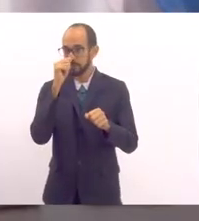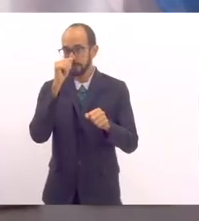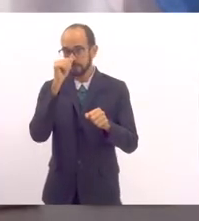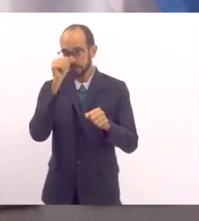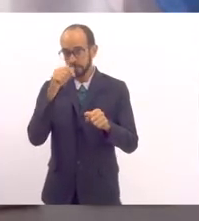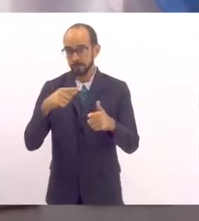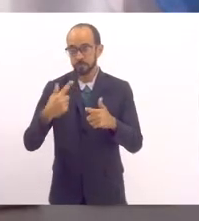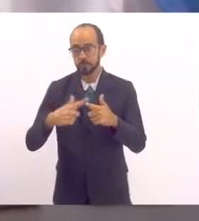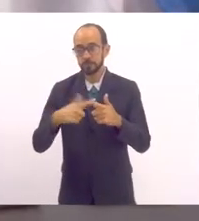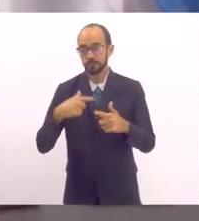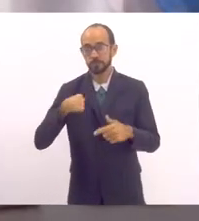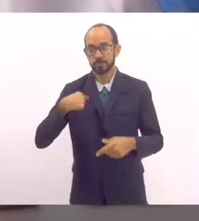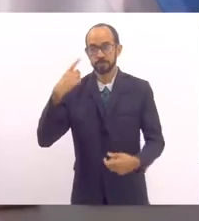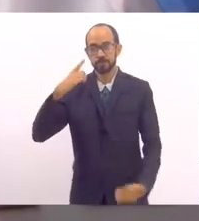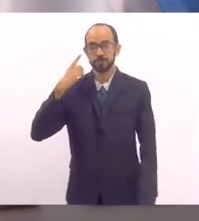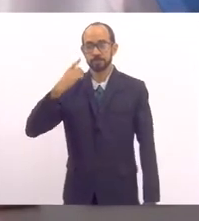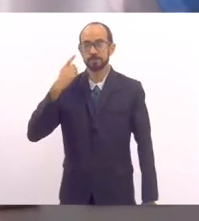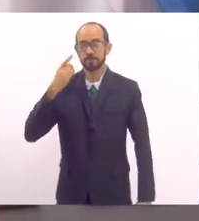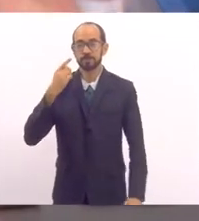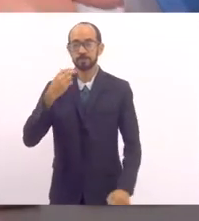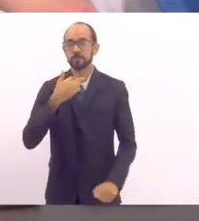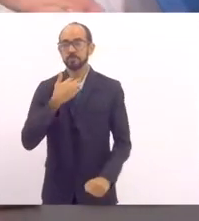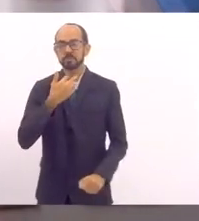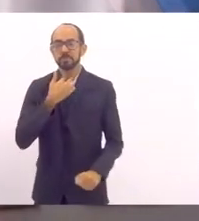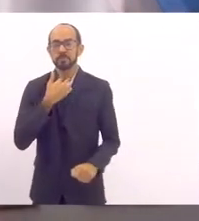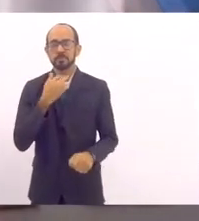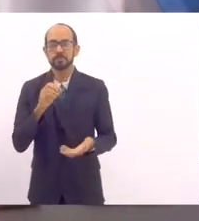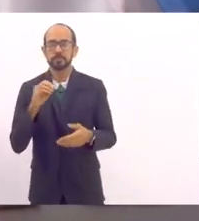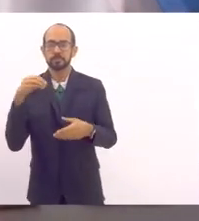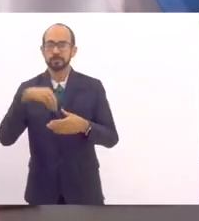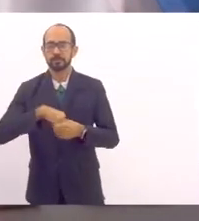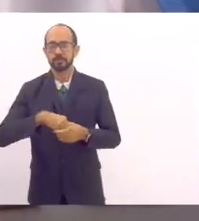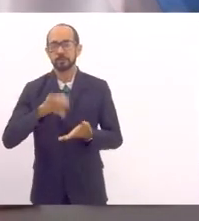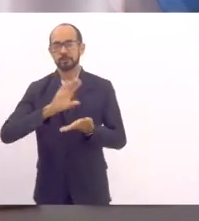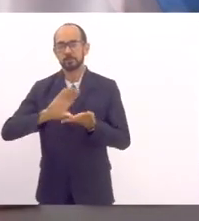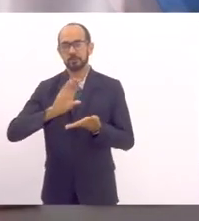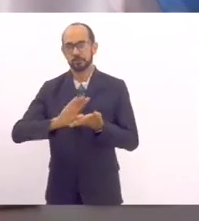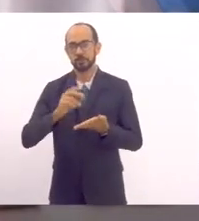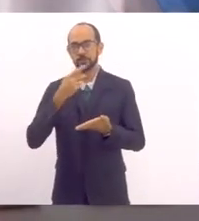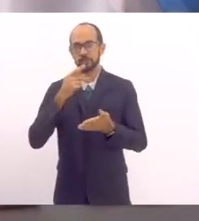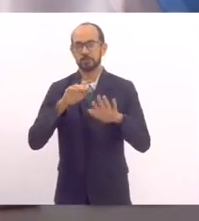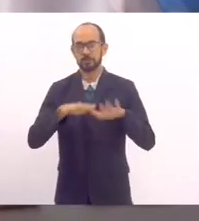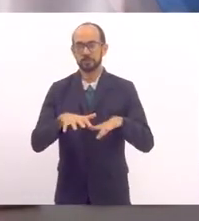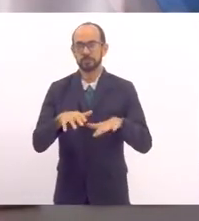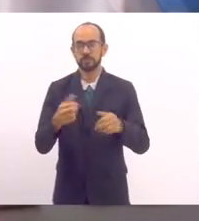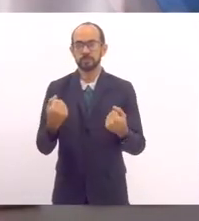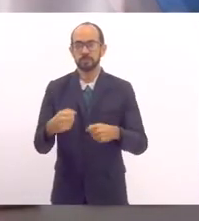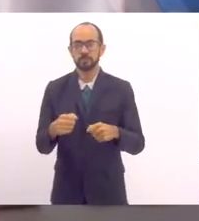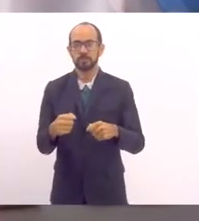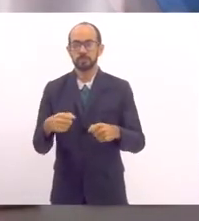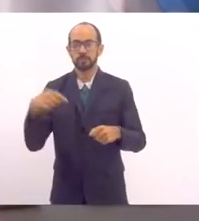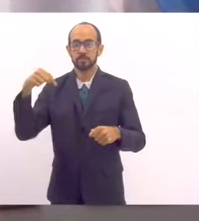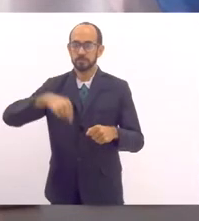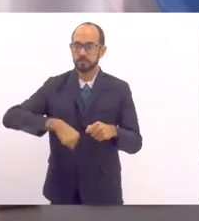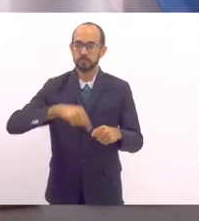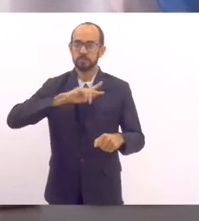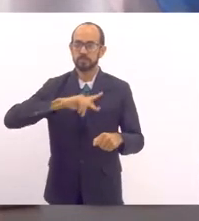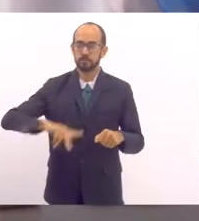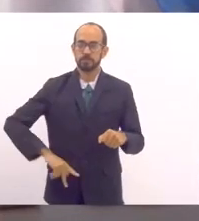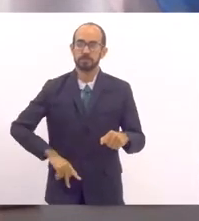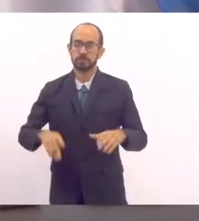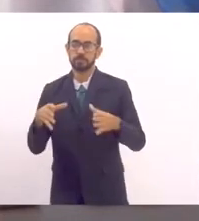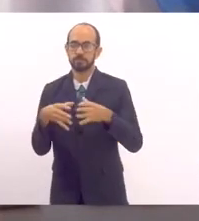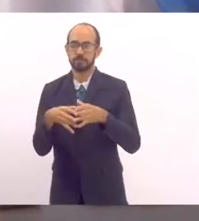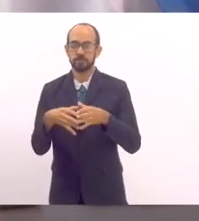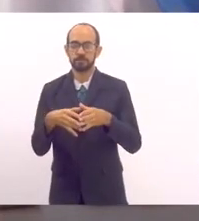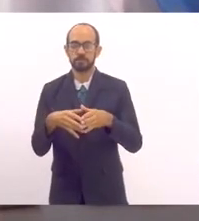parlamentar, levantar este assunto no Conselho. Pelo contrário, é para que eu levante agora, como presidente da Comissão de Turismo, e no